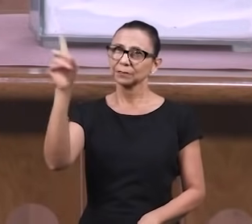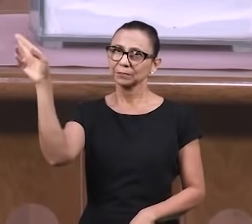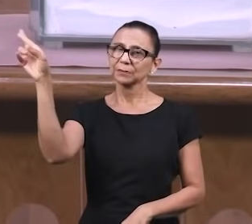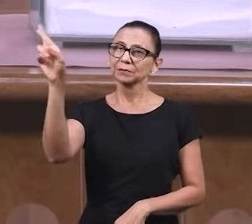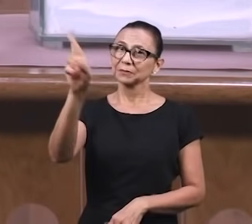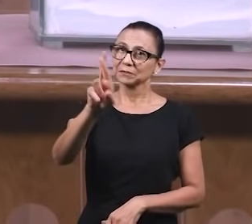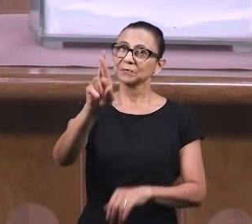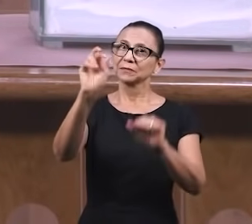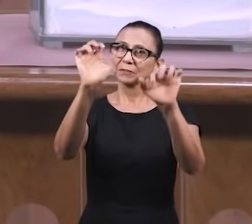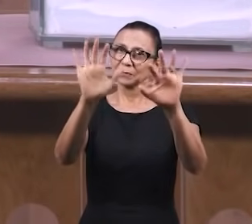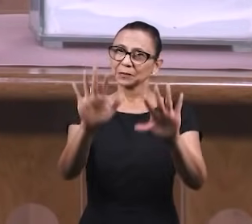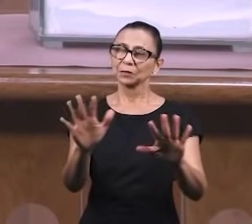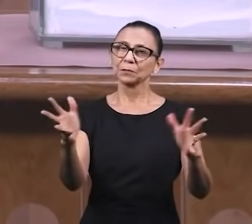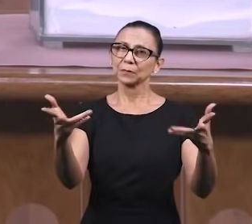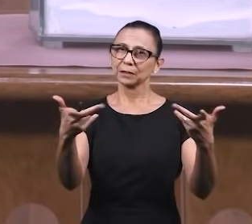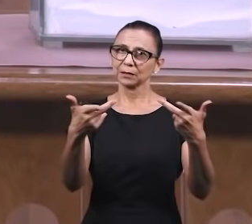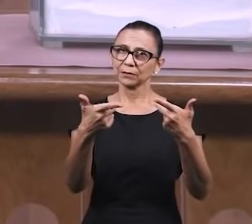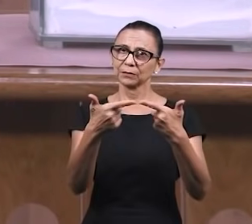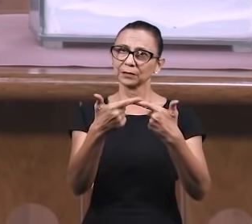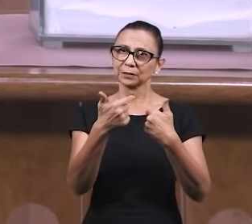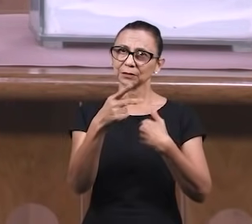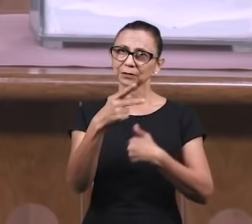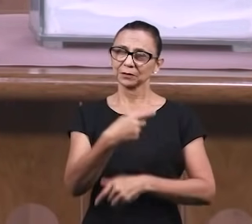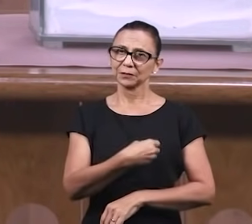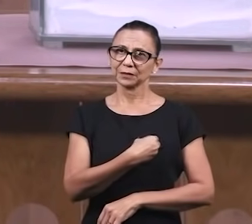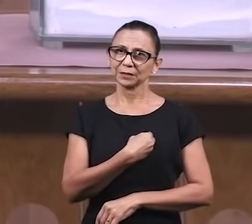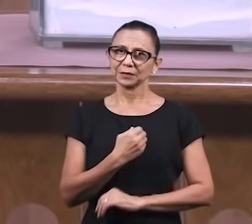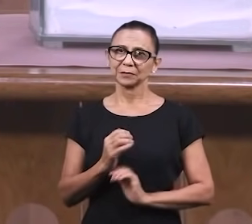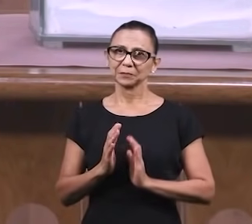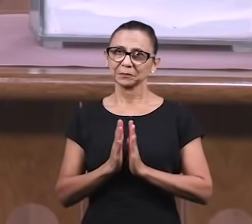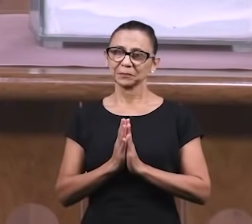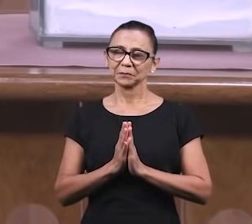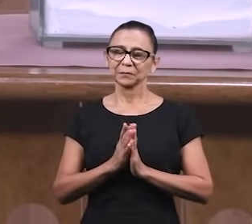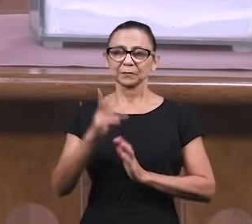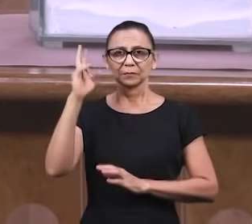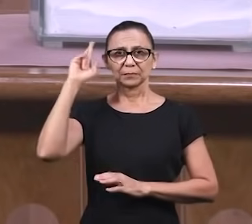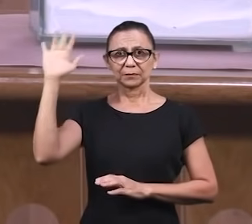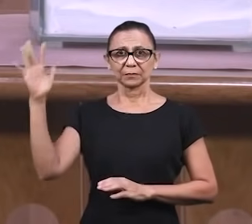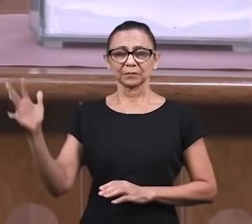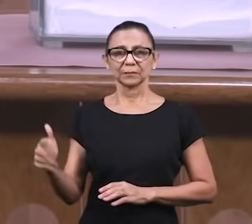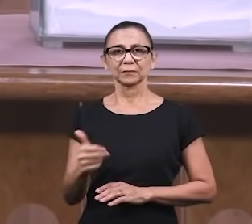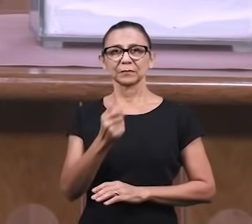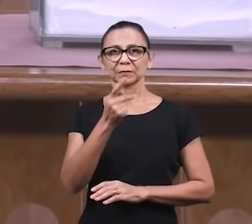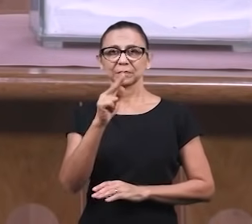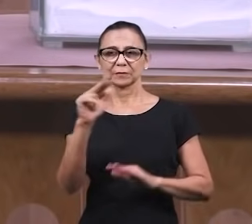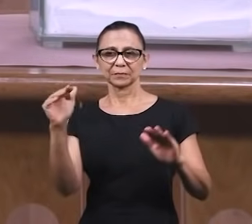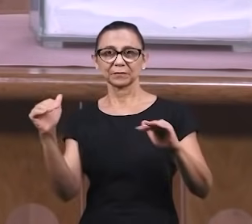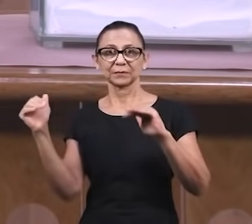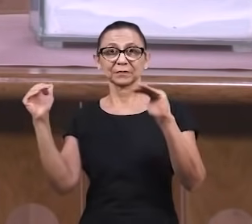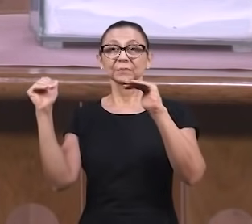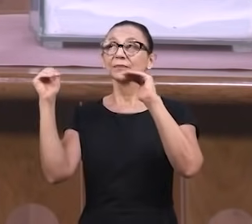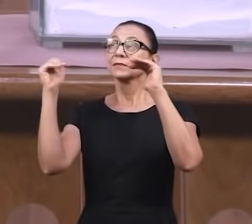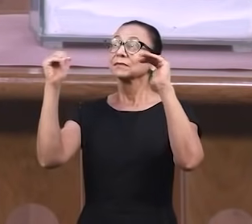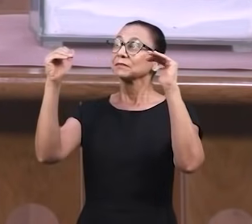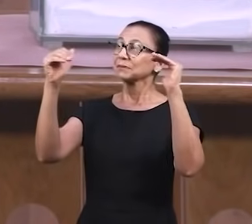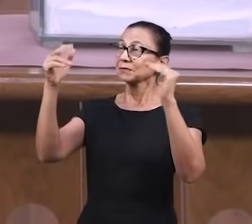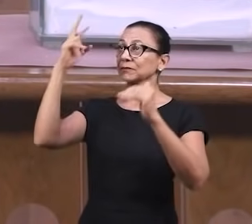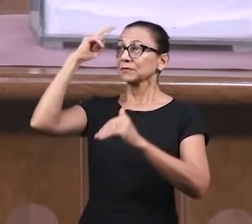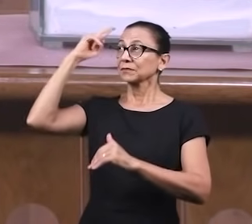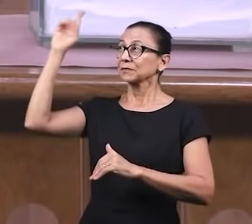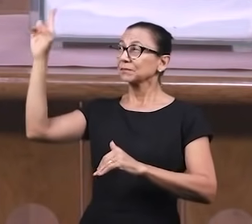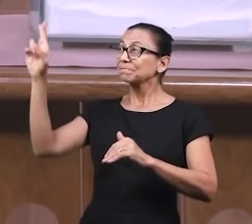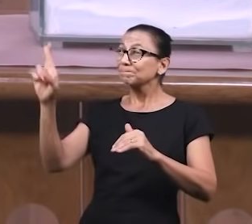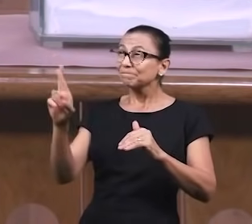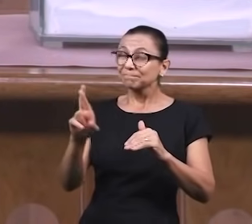fazer grandes coisas em seu viver. Vamos orar? Senhor, nós te adoramos, glorificamos o teu nome. Senhor, porque tu